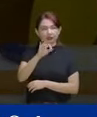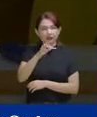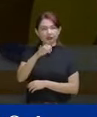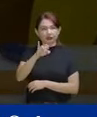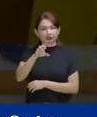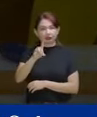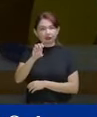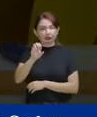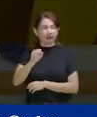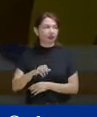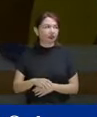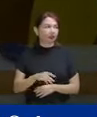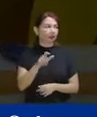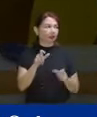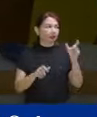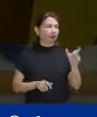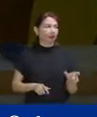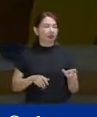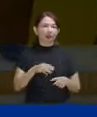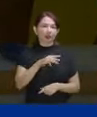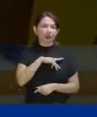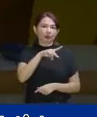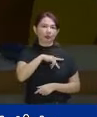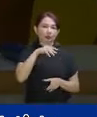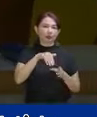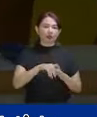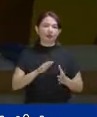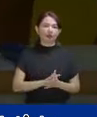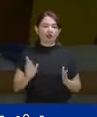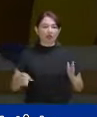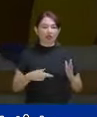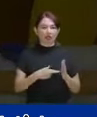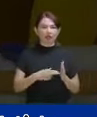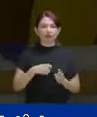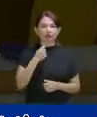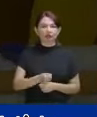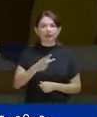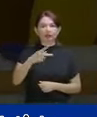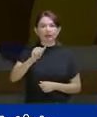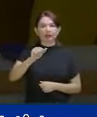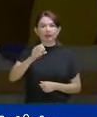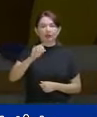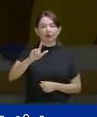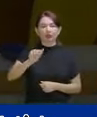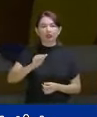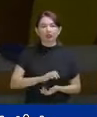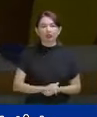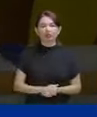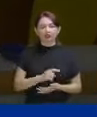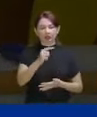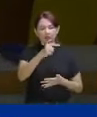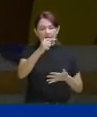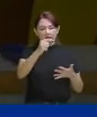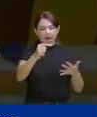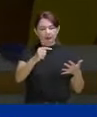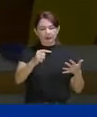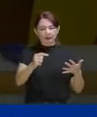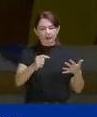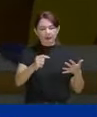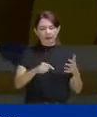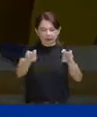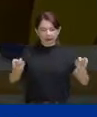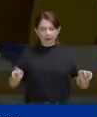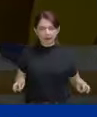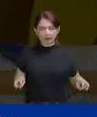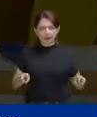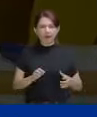Lopes, embargado do Ministério Público Eleitoral. A relatora deste processo é a juíza Paula Santos e atuarão como vogais os juízes